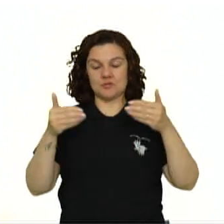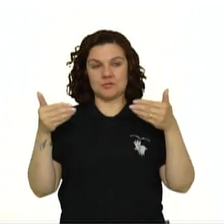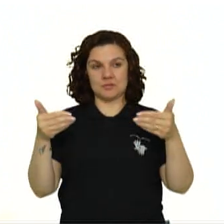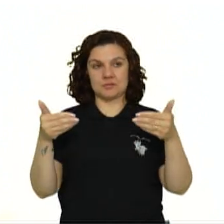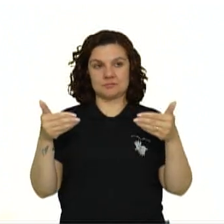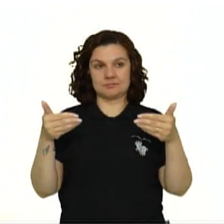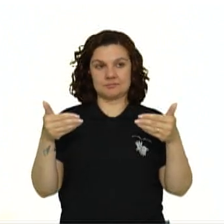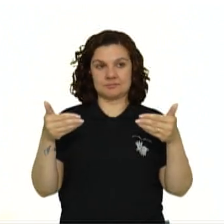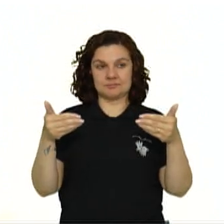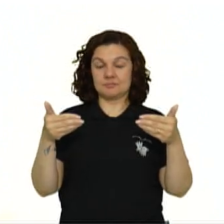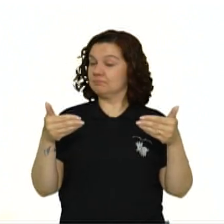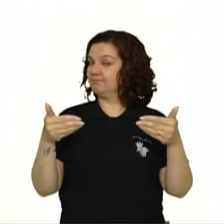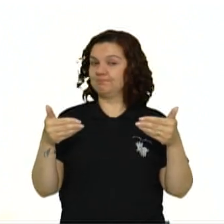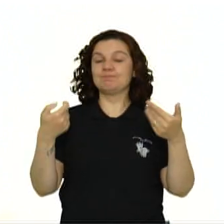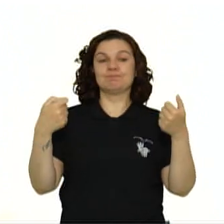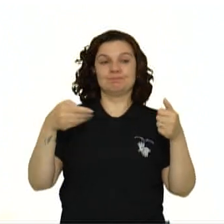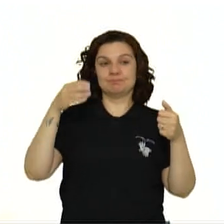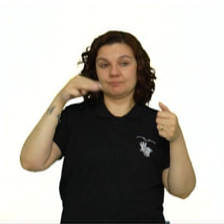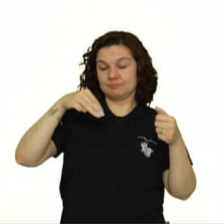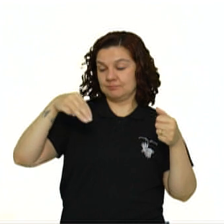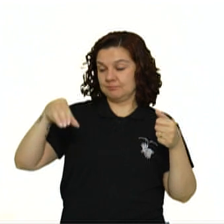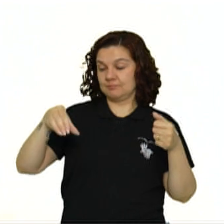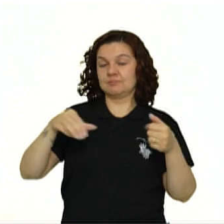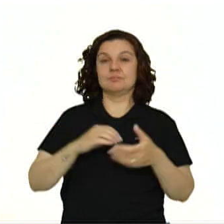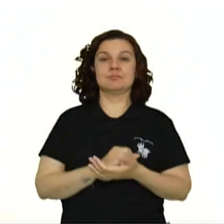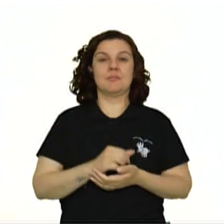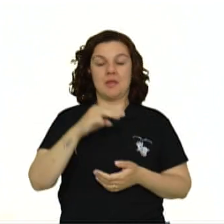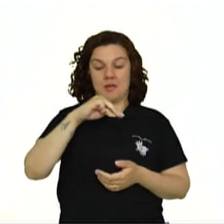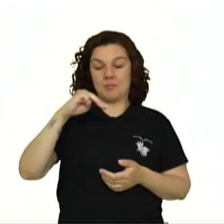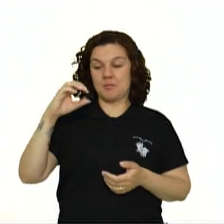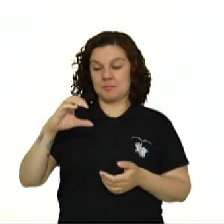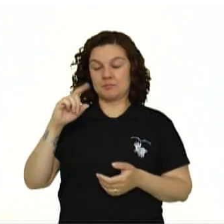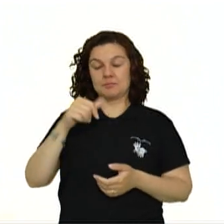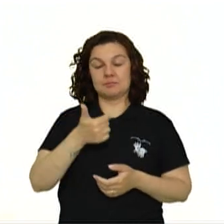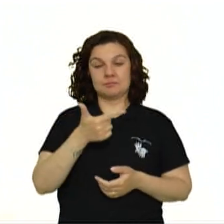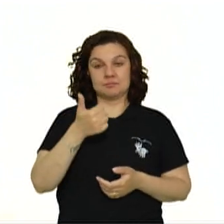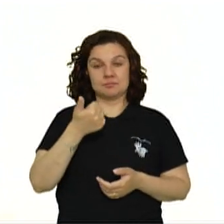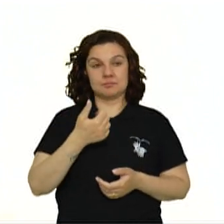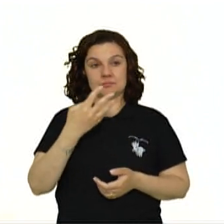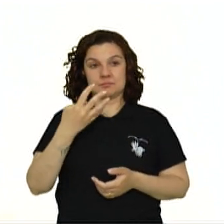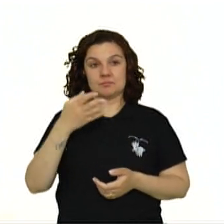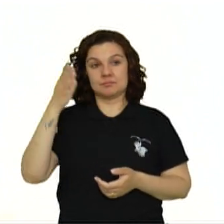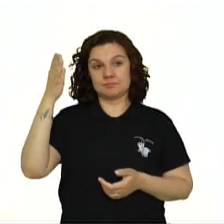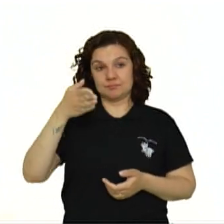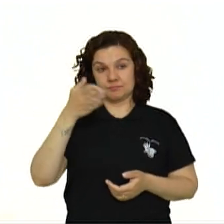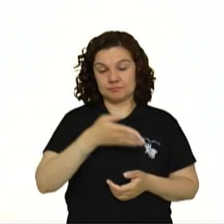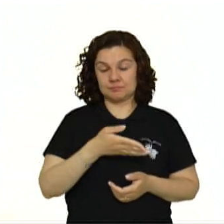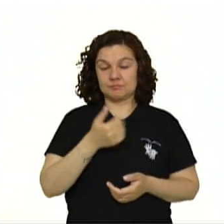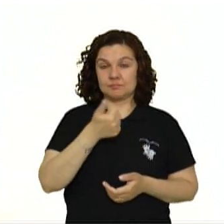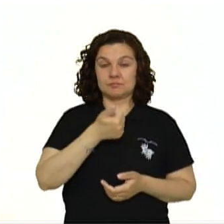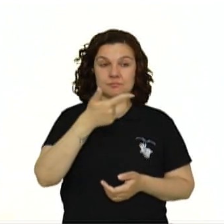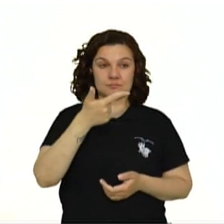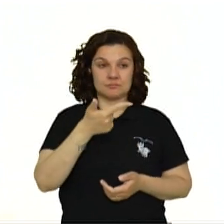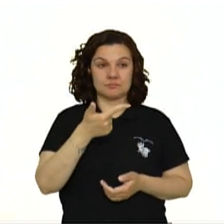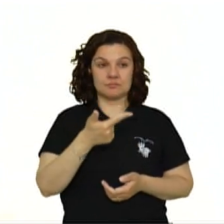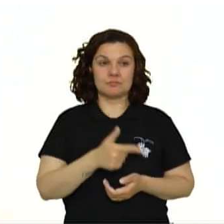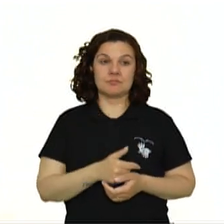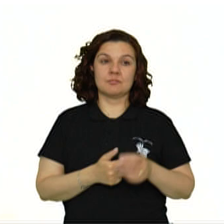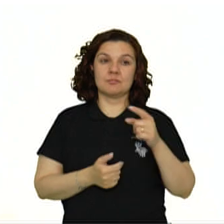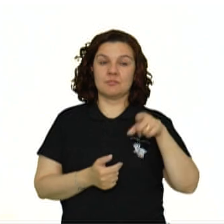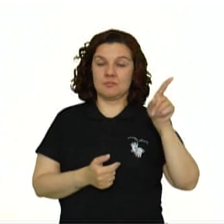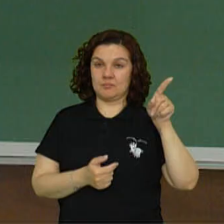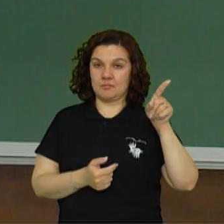não nos livramos do MMC. O MMC entre 12 e 4 é o 12, dividiu por 4, multiplicou em